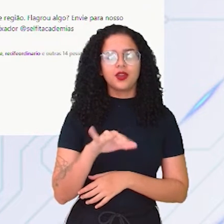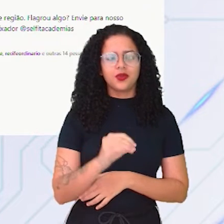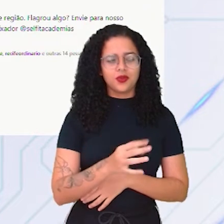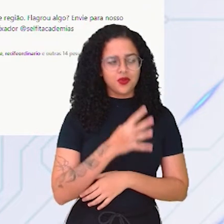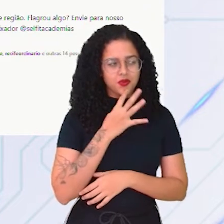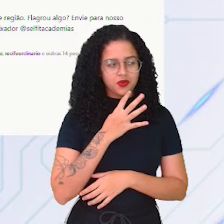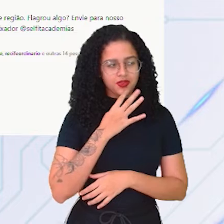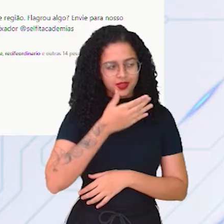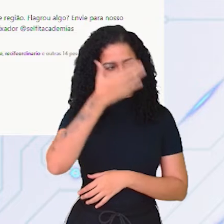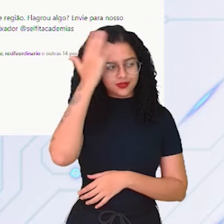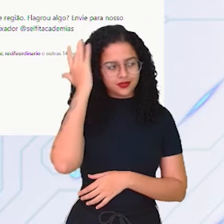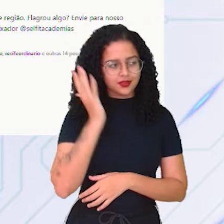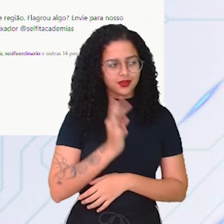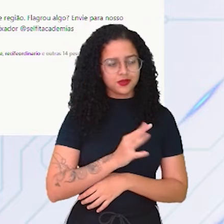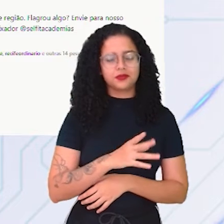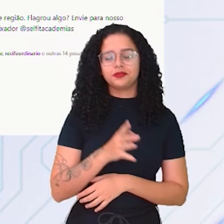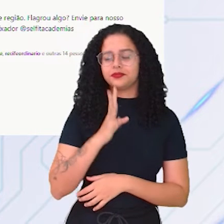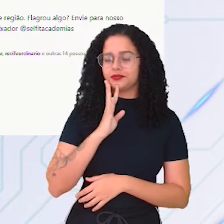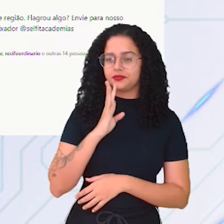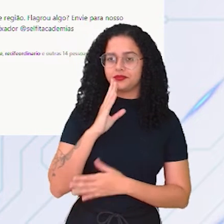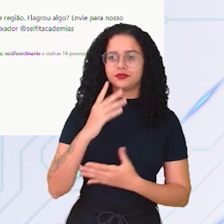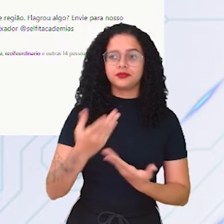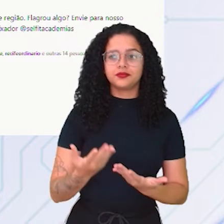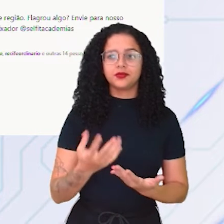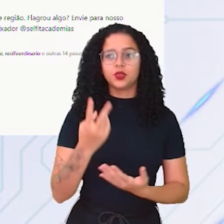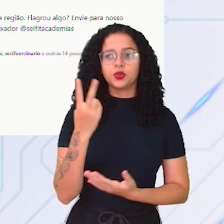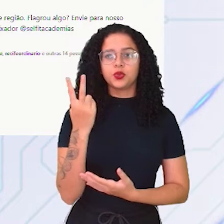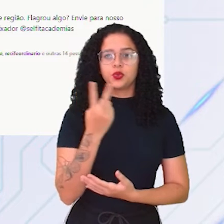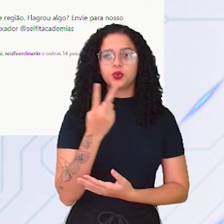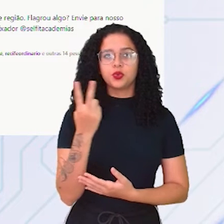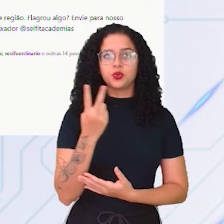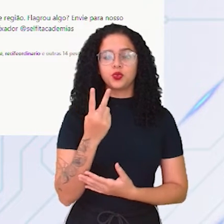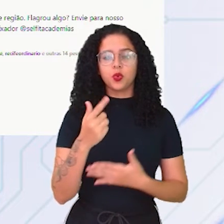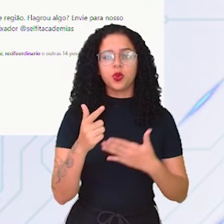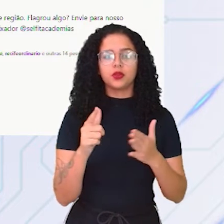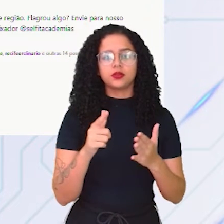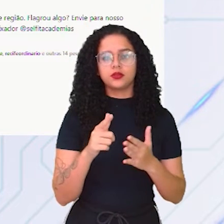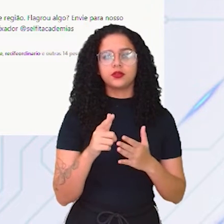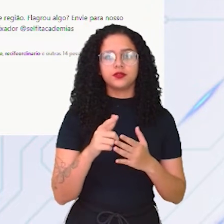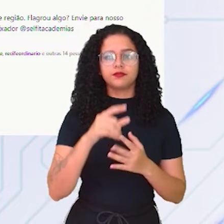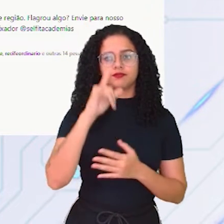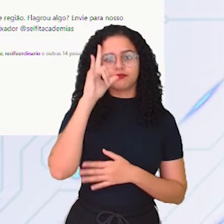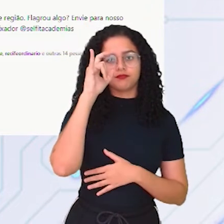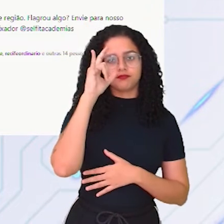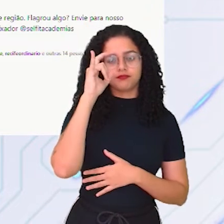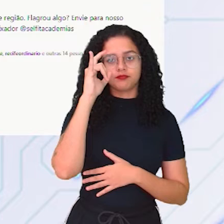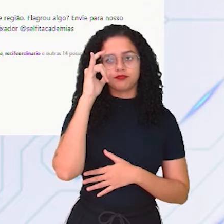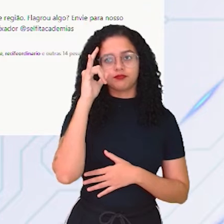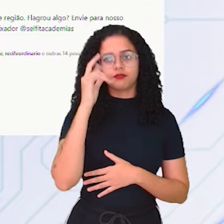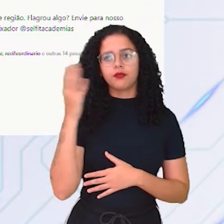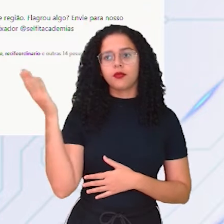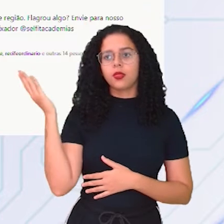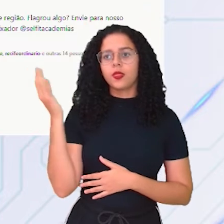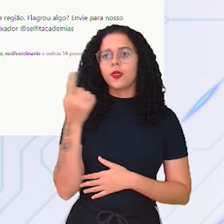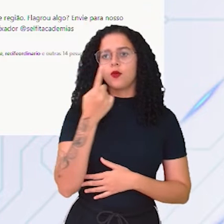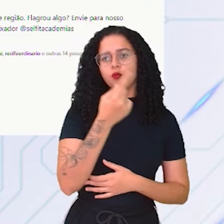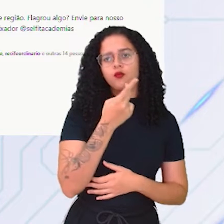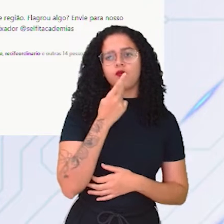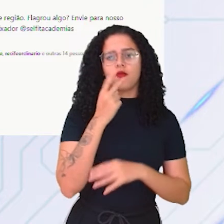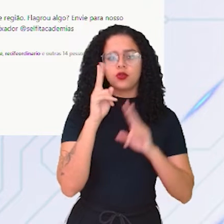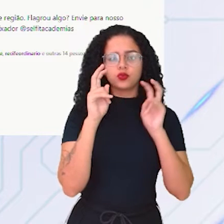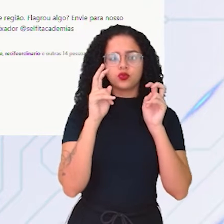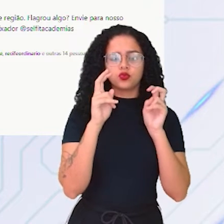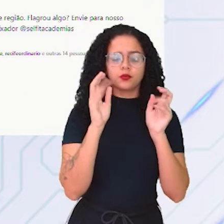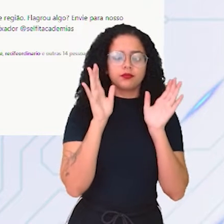Alerta Campo Grande. Eu trouxe aí duas páginas aí, né, também no Instagram. Um que fala aí de Recife,